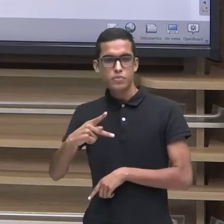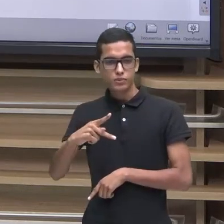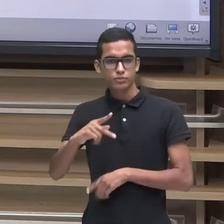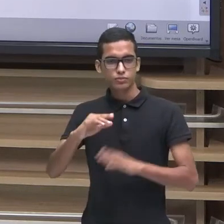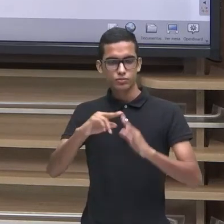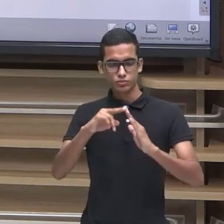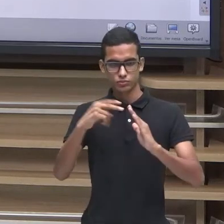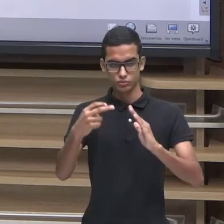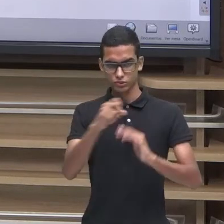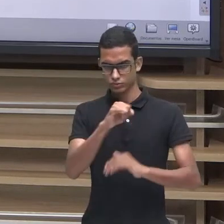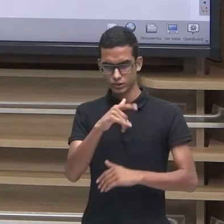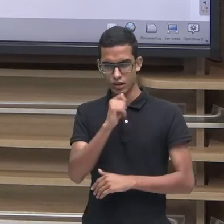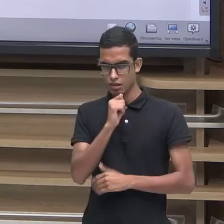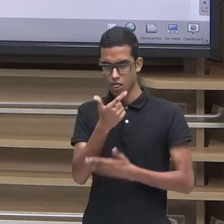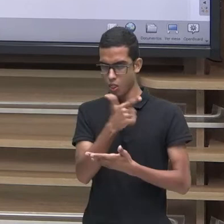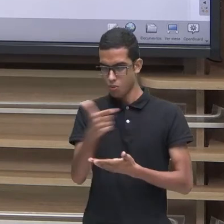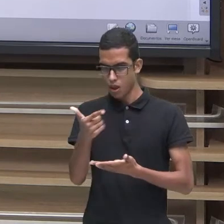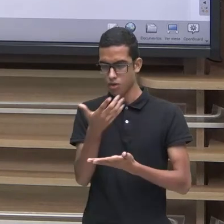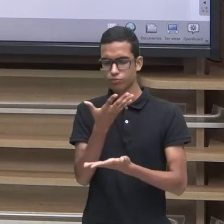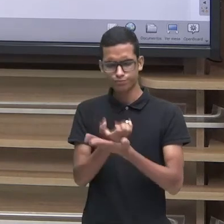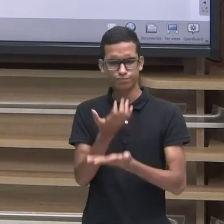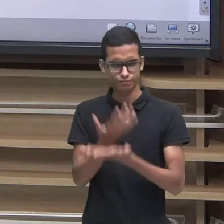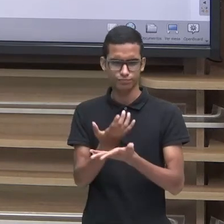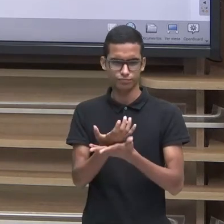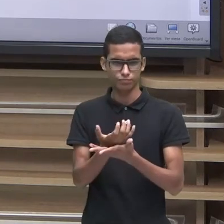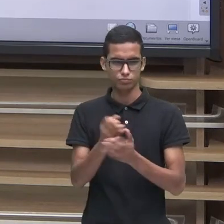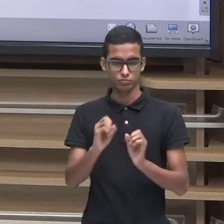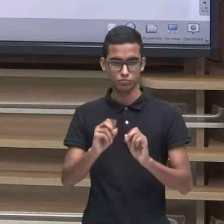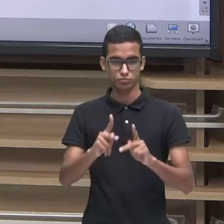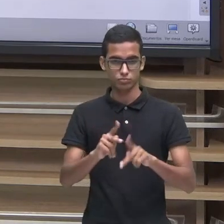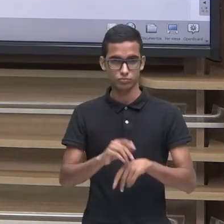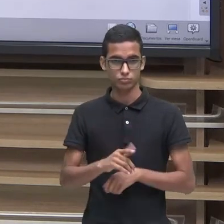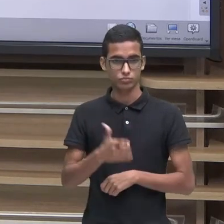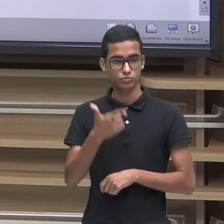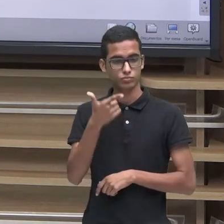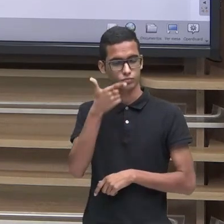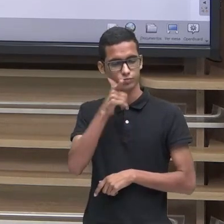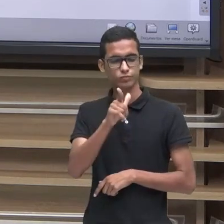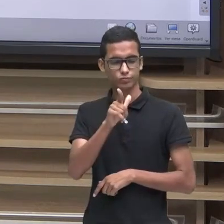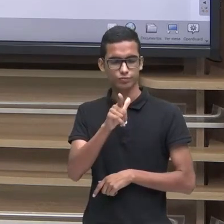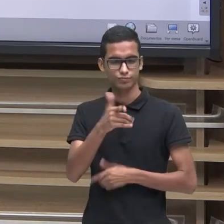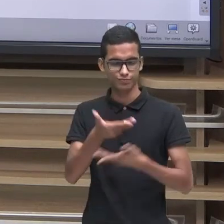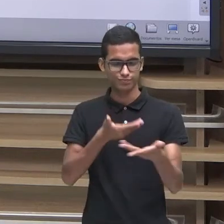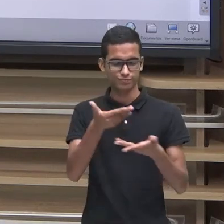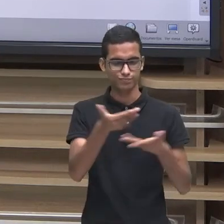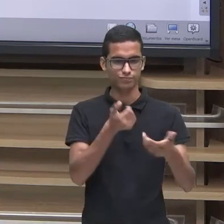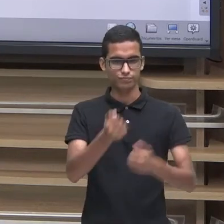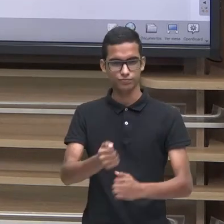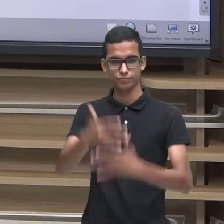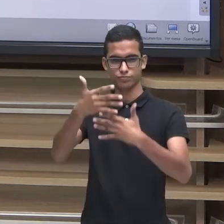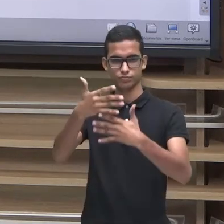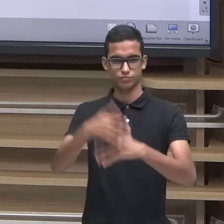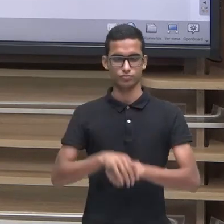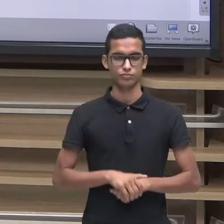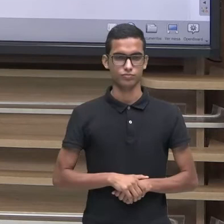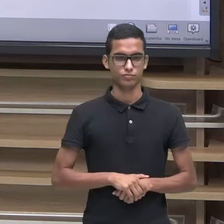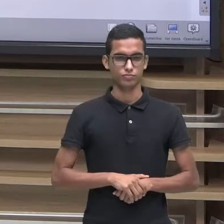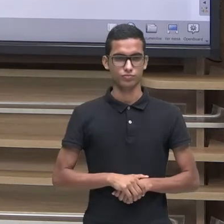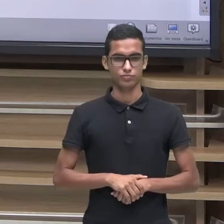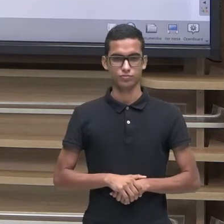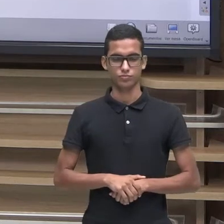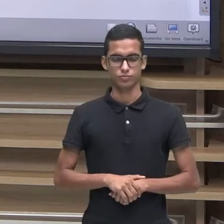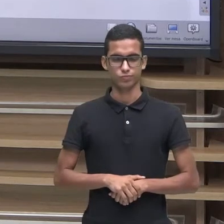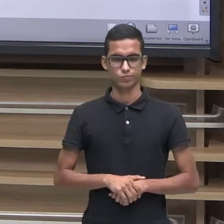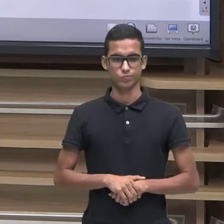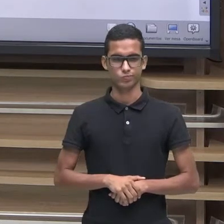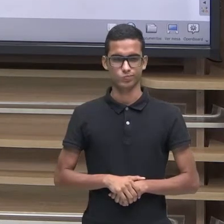Baixa aí, se você ainda não tem, está nos acompanhando no YouTube, pode baixar e acompanhar nossas interatividades. Muito bem,